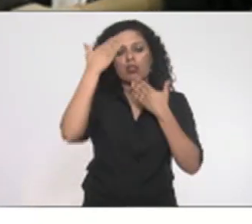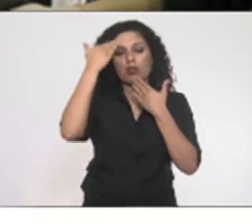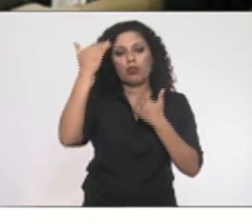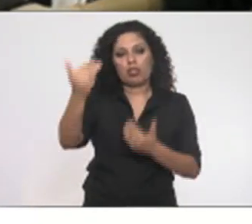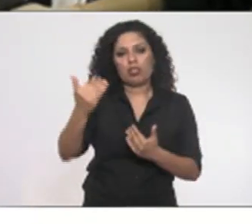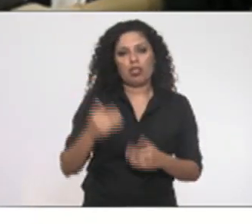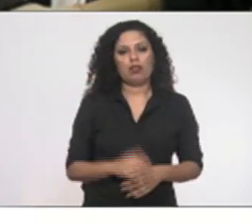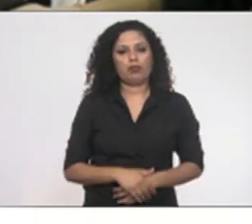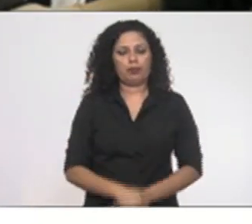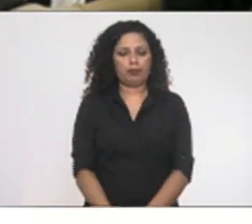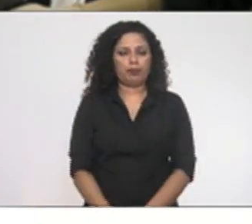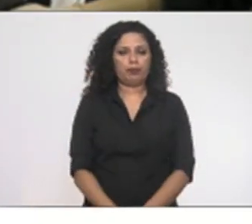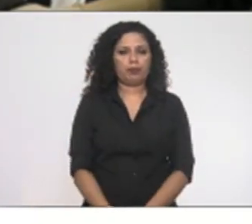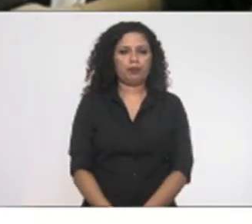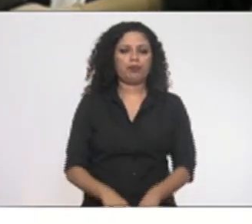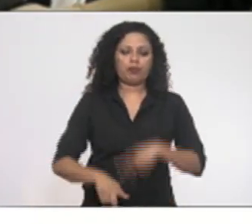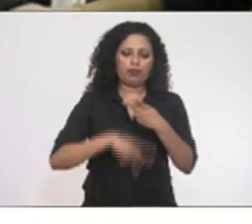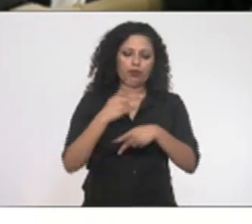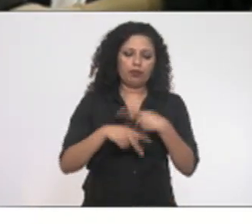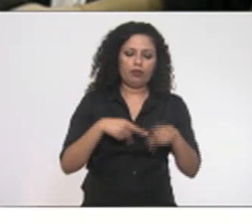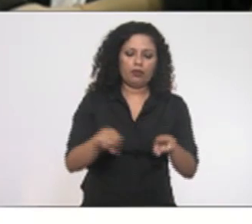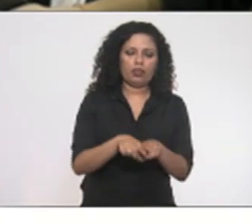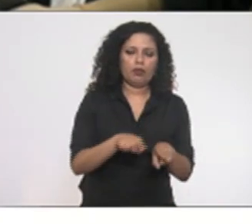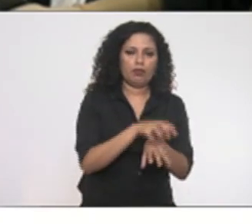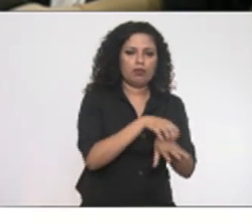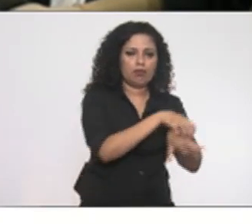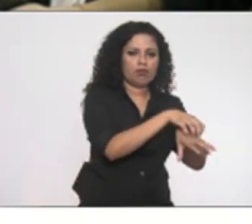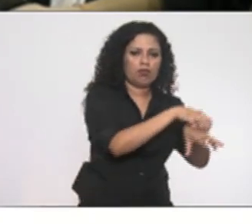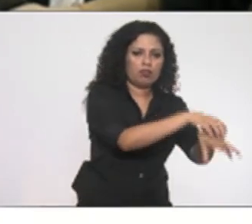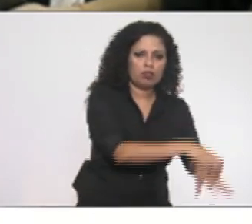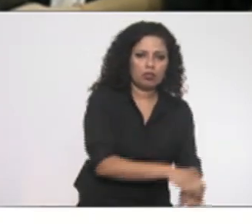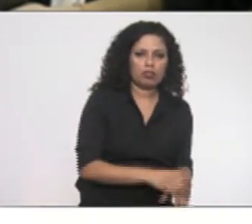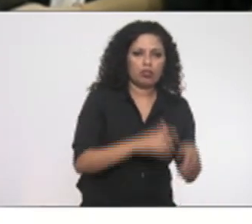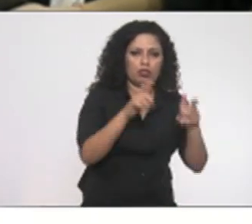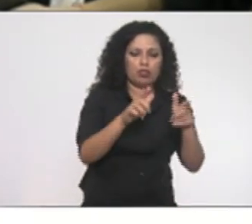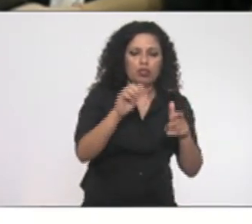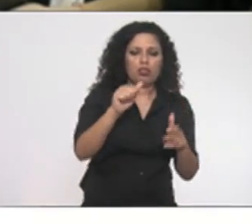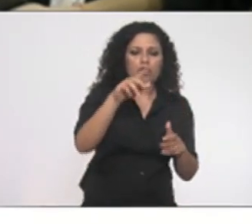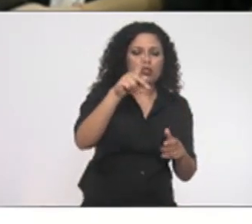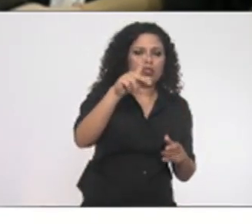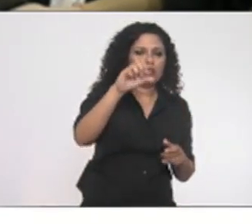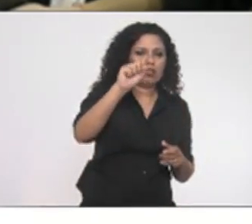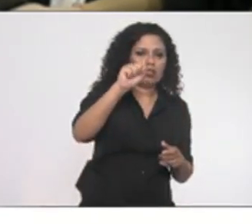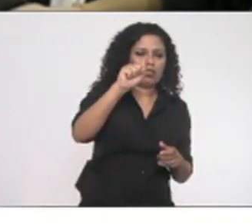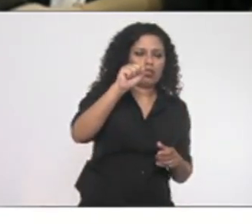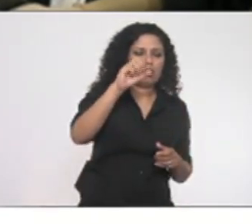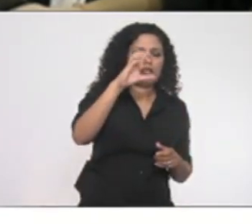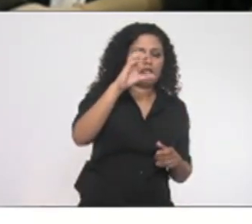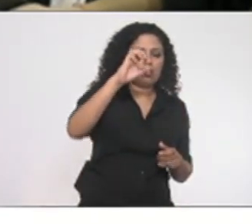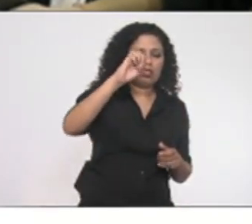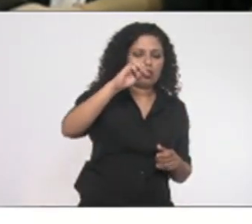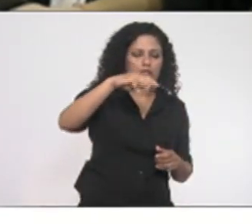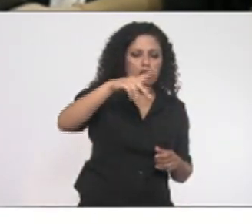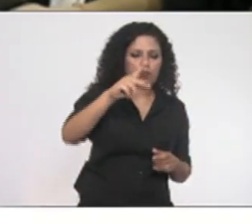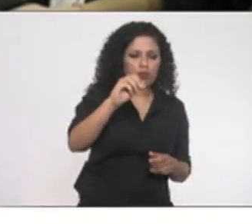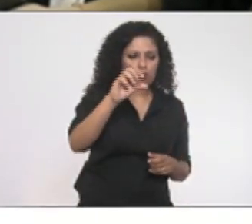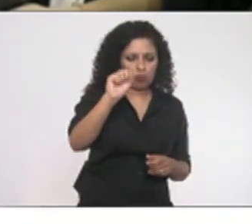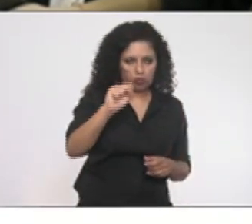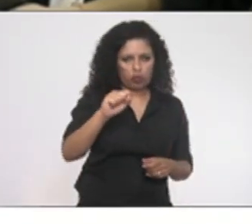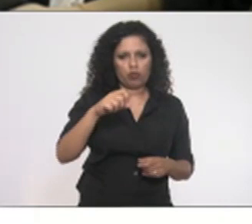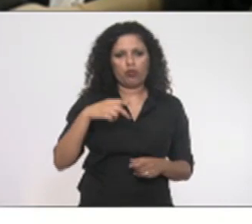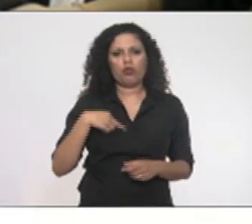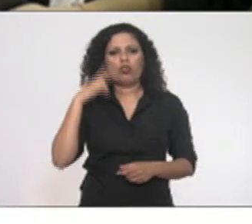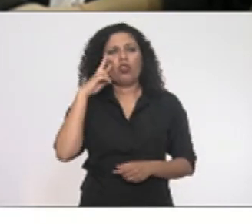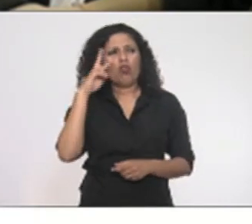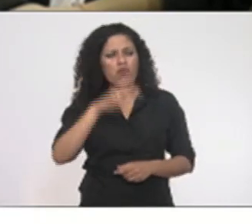Aí, complementando aqui o transporte na Bacia de Campos, no Nordeste, que tinha sido a pergunta inicial, na verdade, hoje, eu